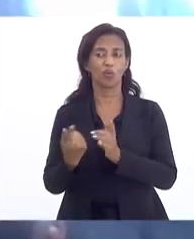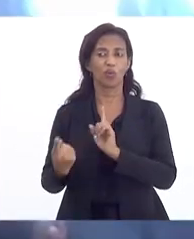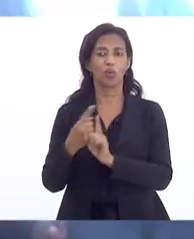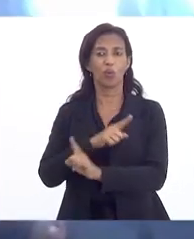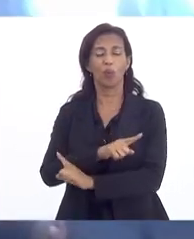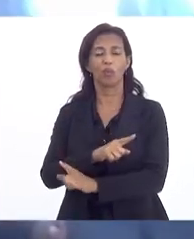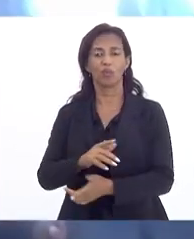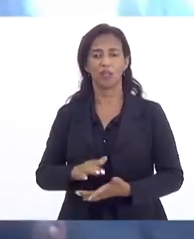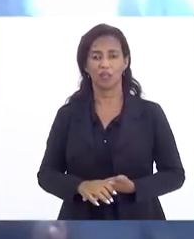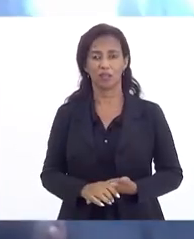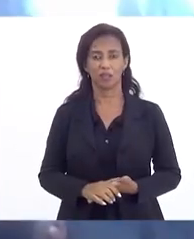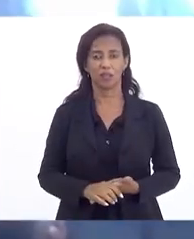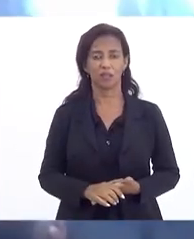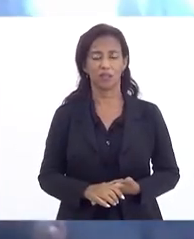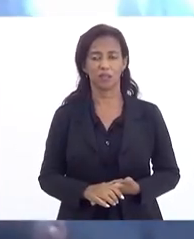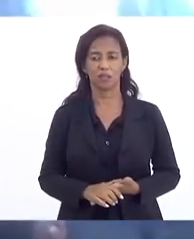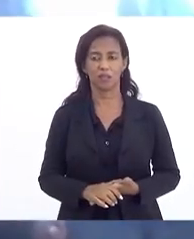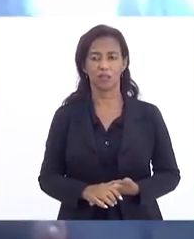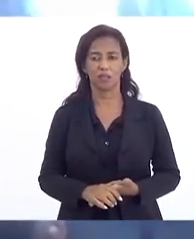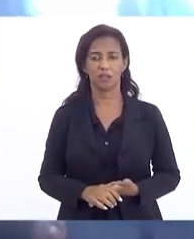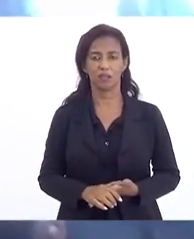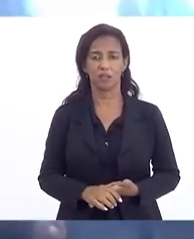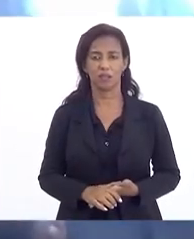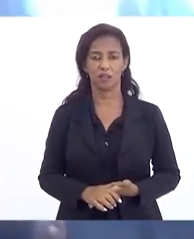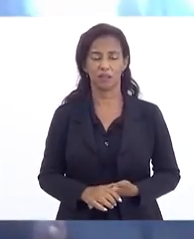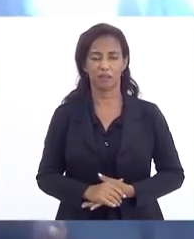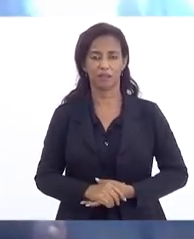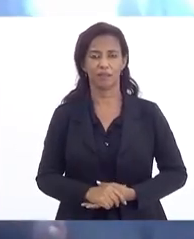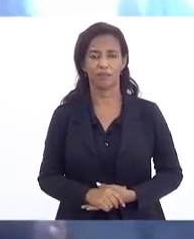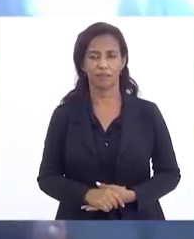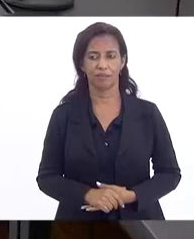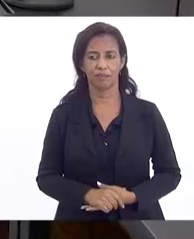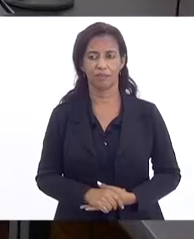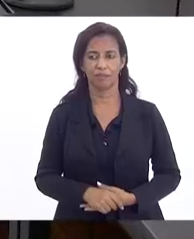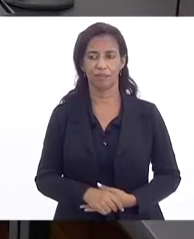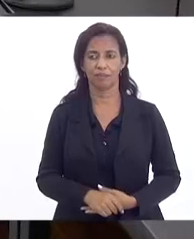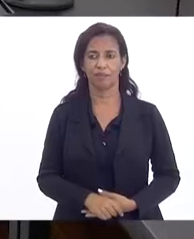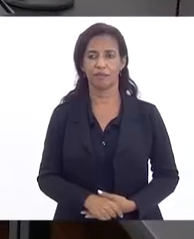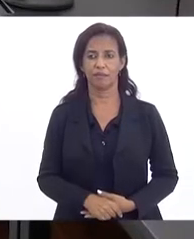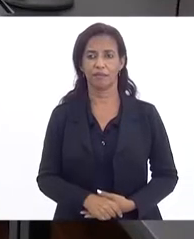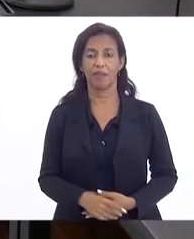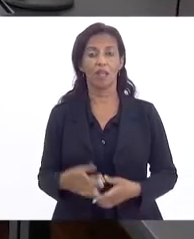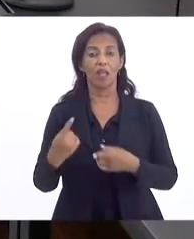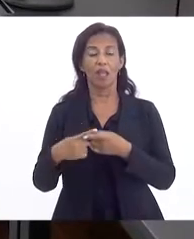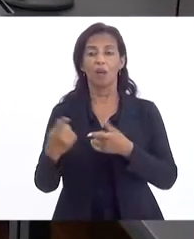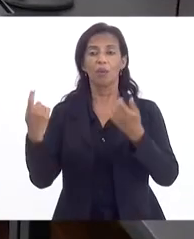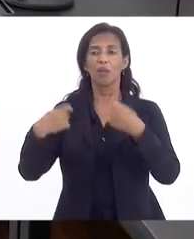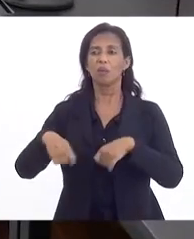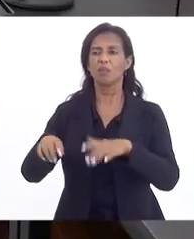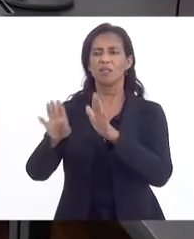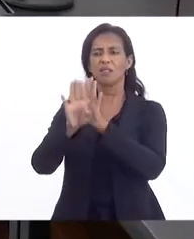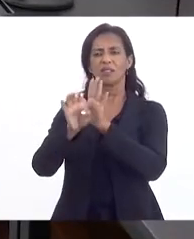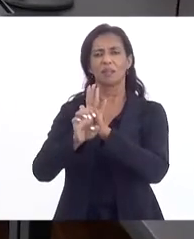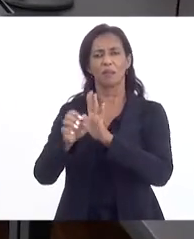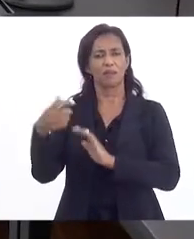à modificativa 2. Perfeito. Contrário? É, porque não precisa essa emenda